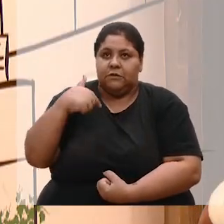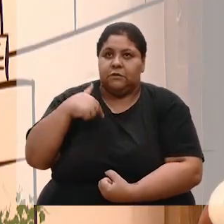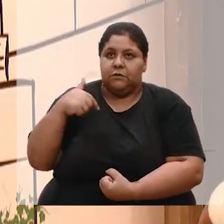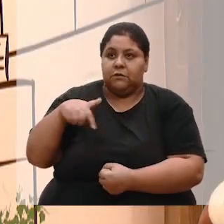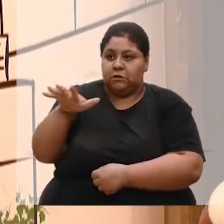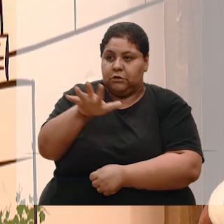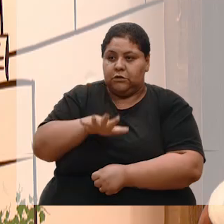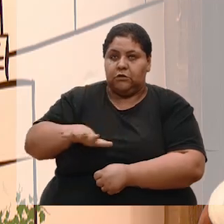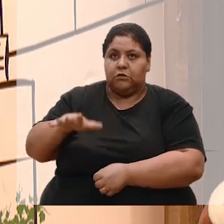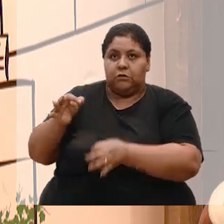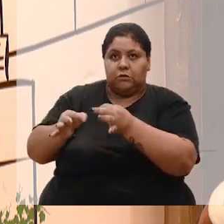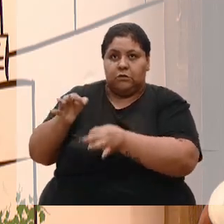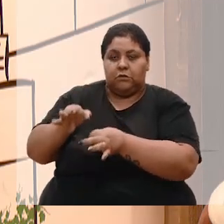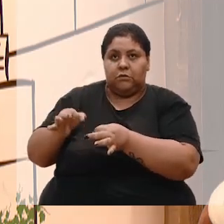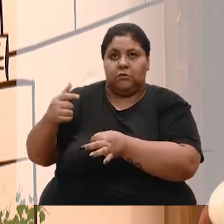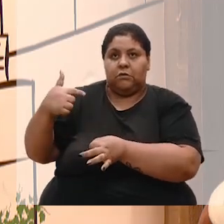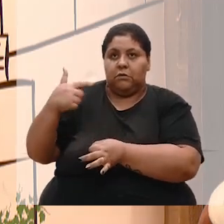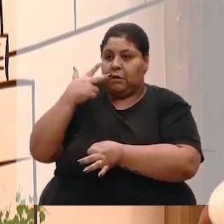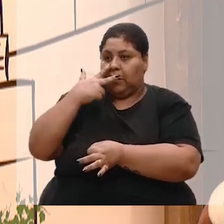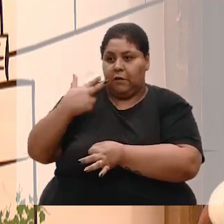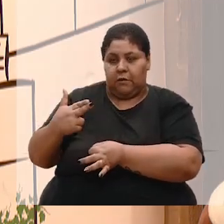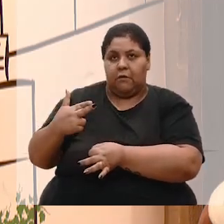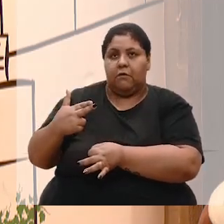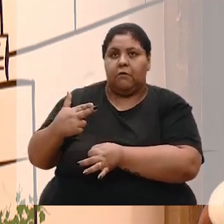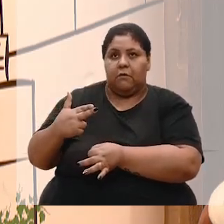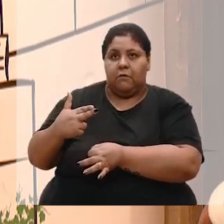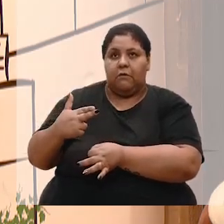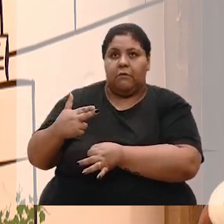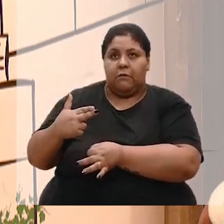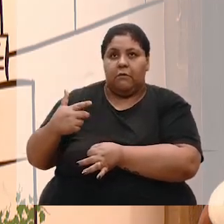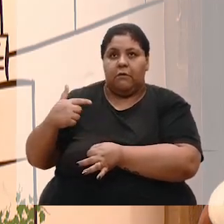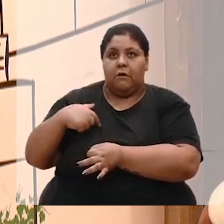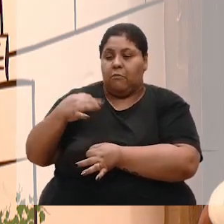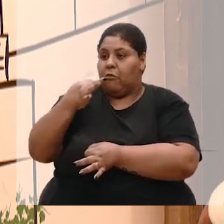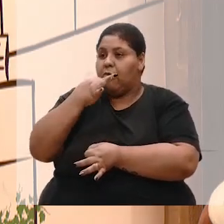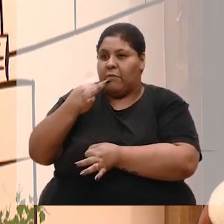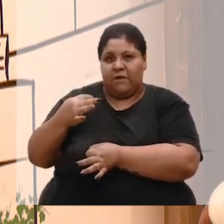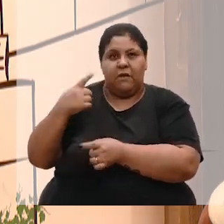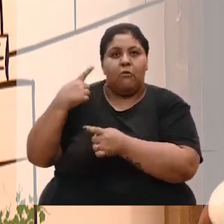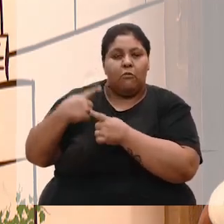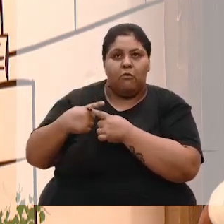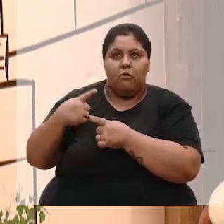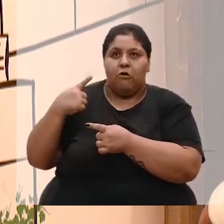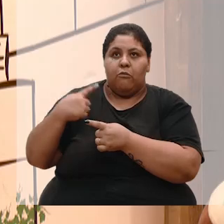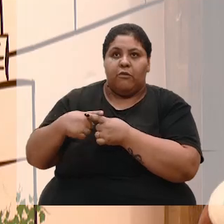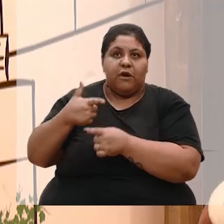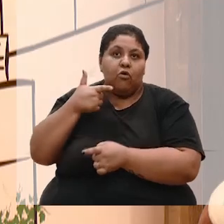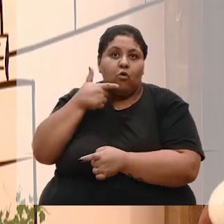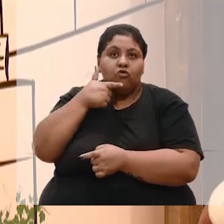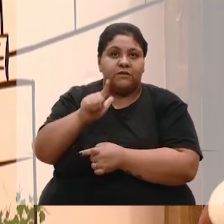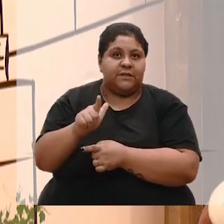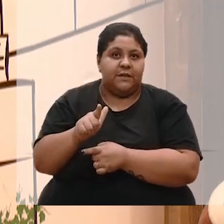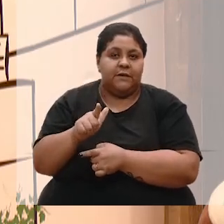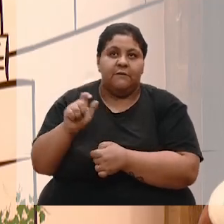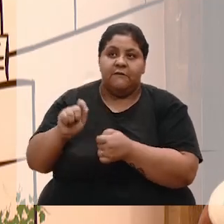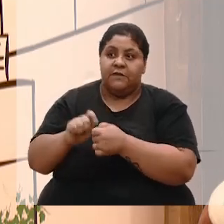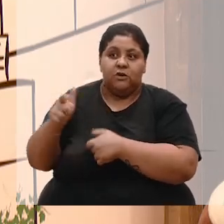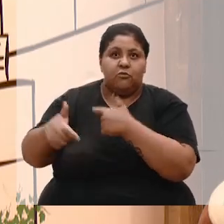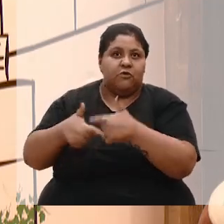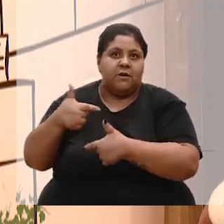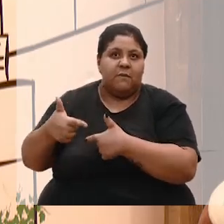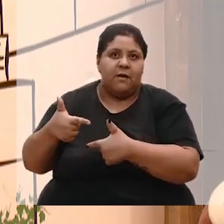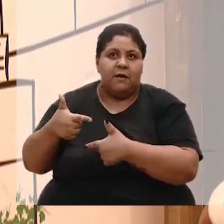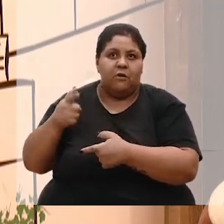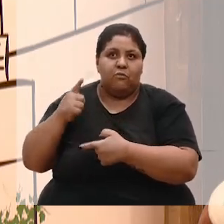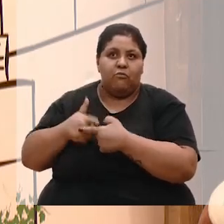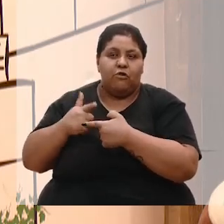na área jurídica que eu estou hoje, mesmo assim é uma imposição minha, porque se não for assim eu não consigo, né, fazer o meu trabalho.